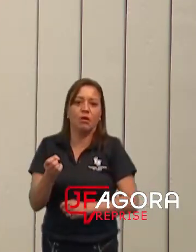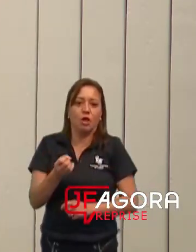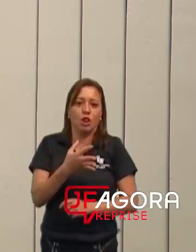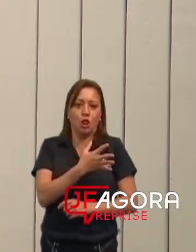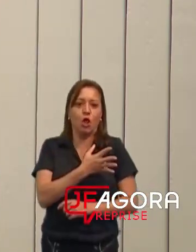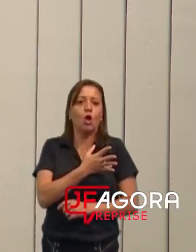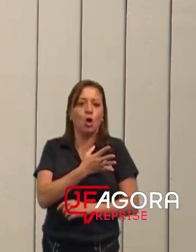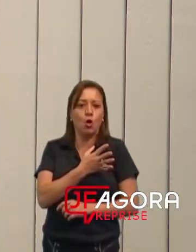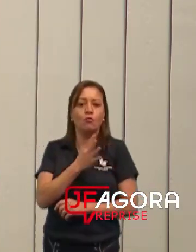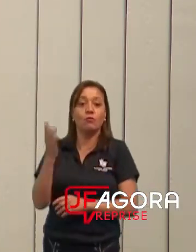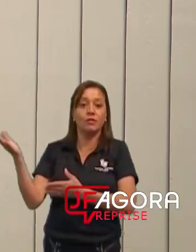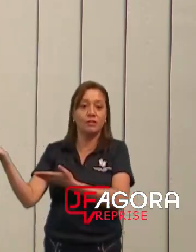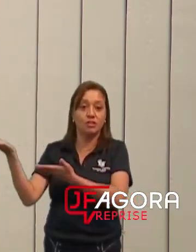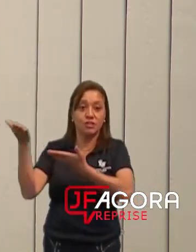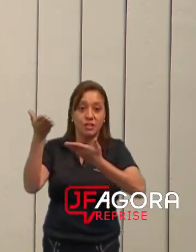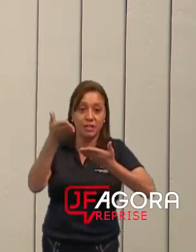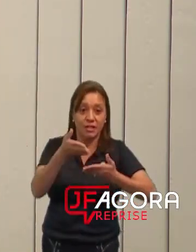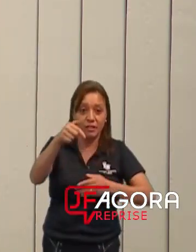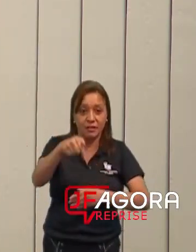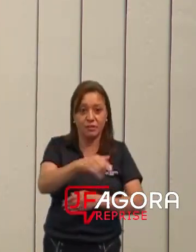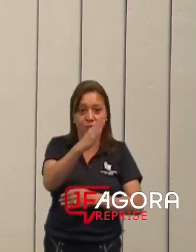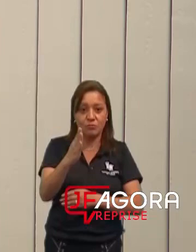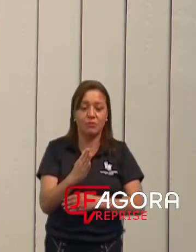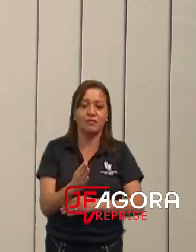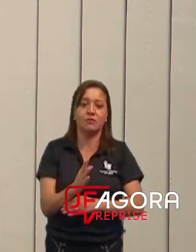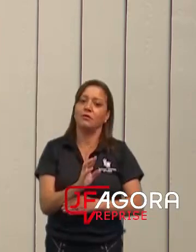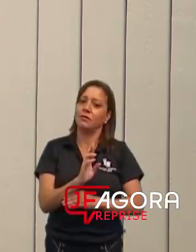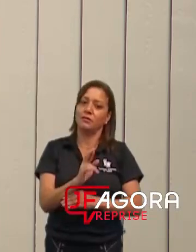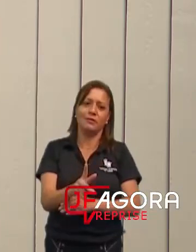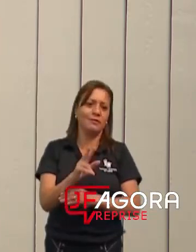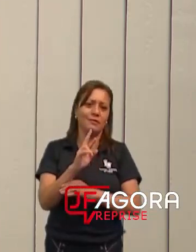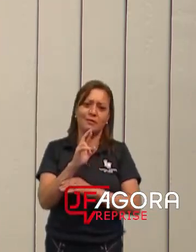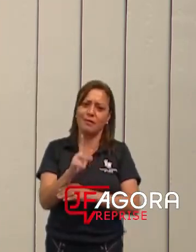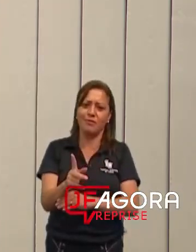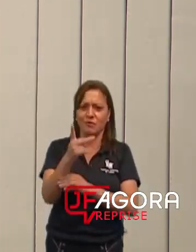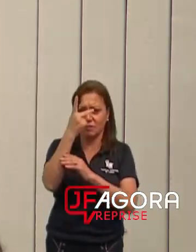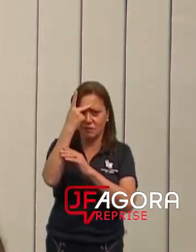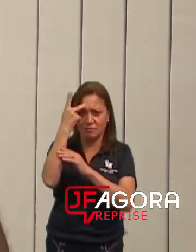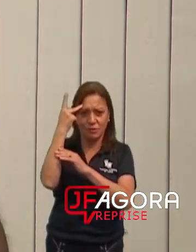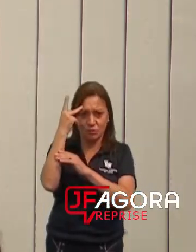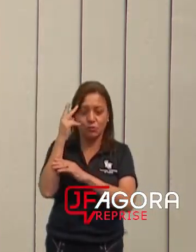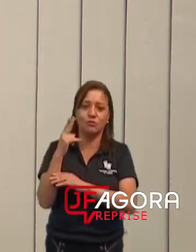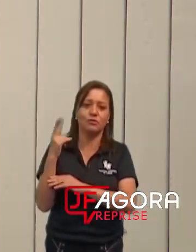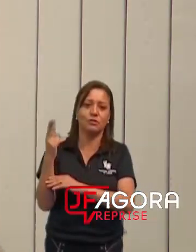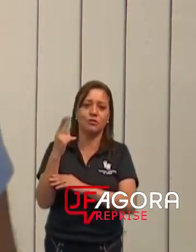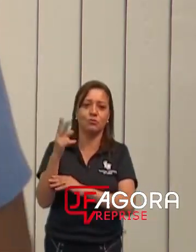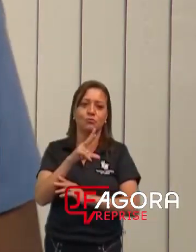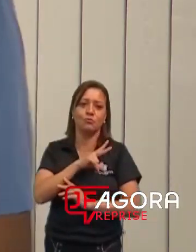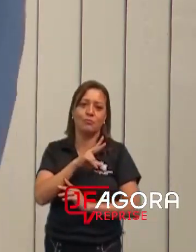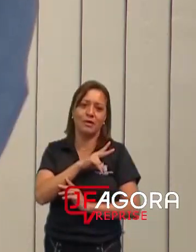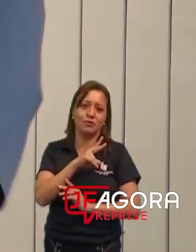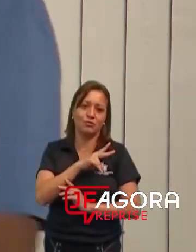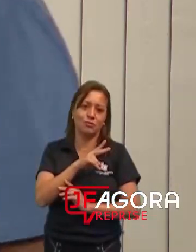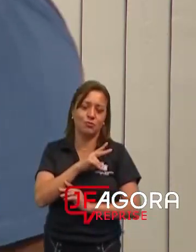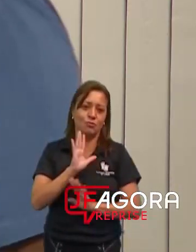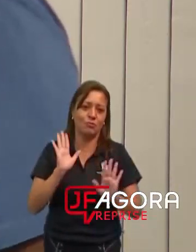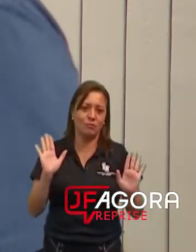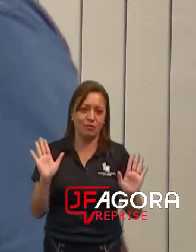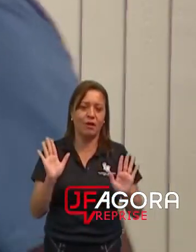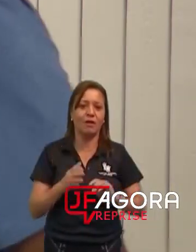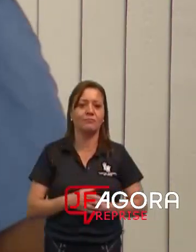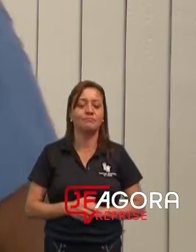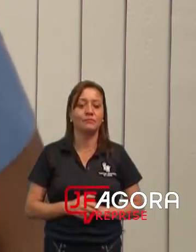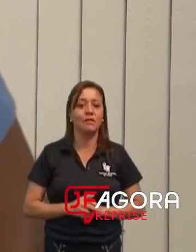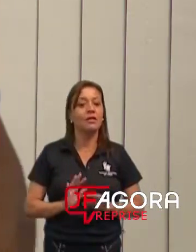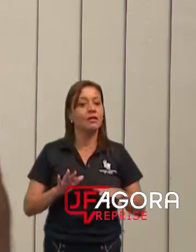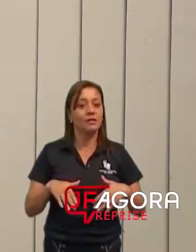importado. A gente sabe que não são os colecionadores que são os responsáveis, né? Aí é totalmente favorável à